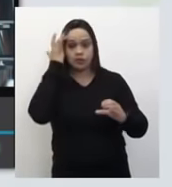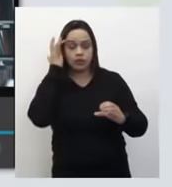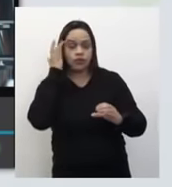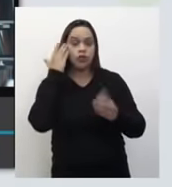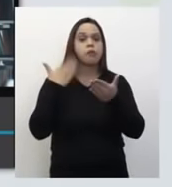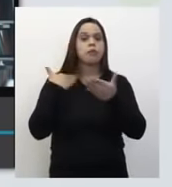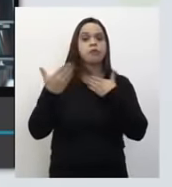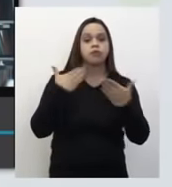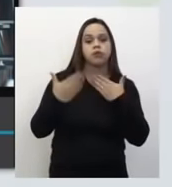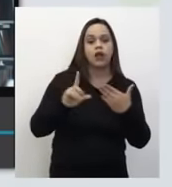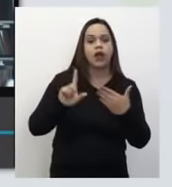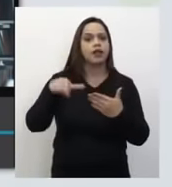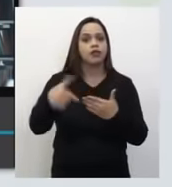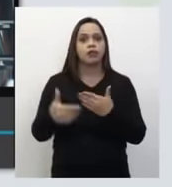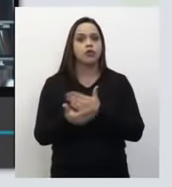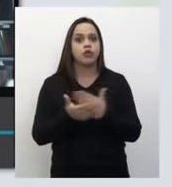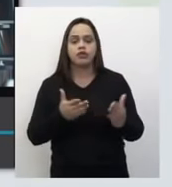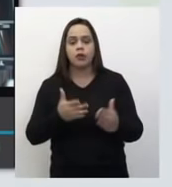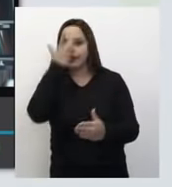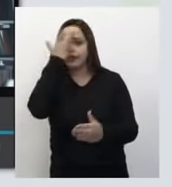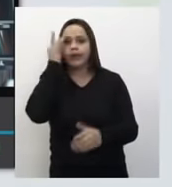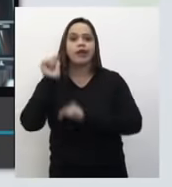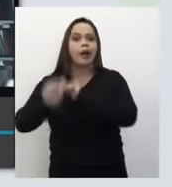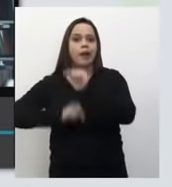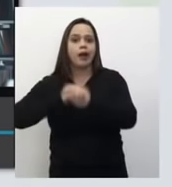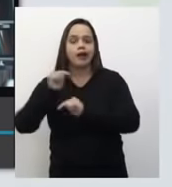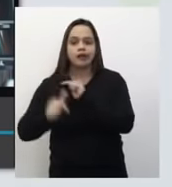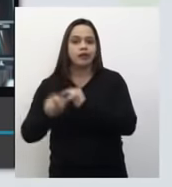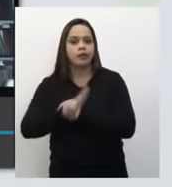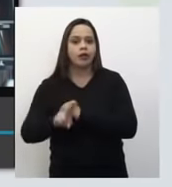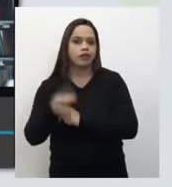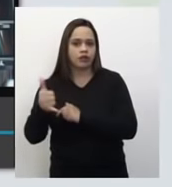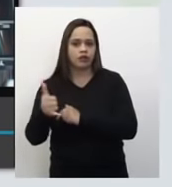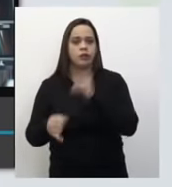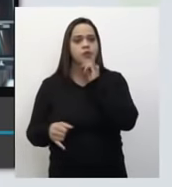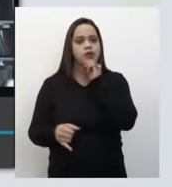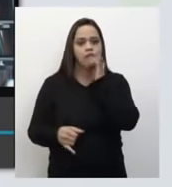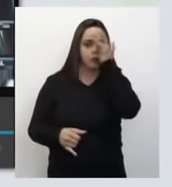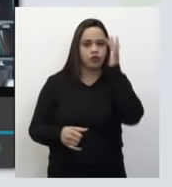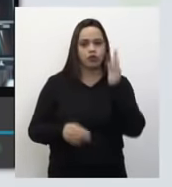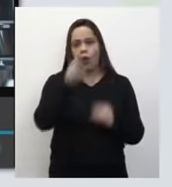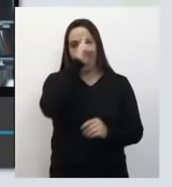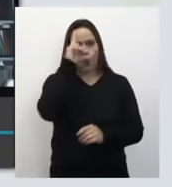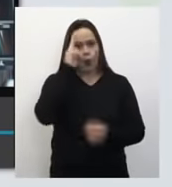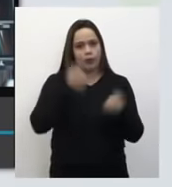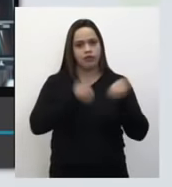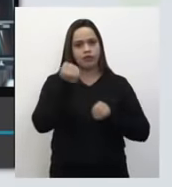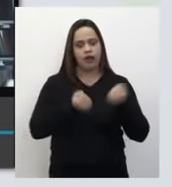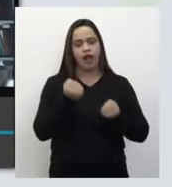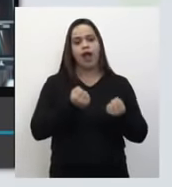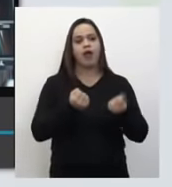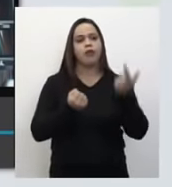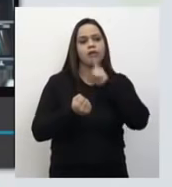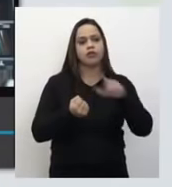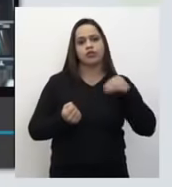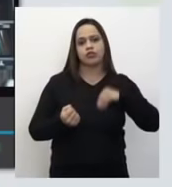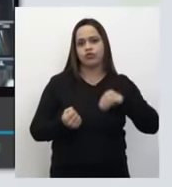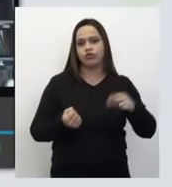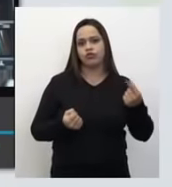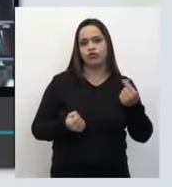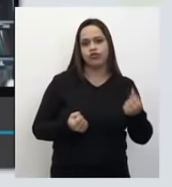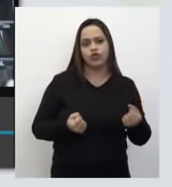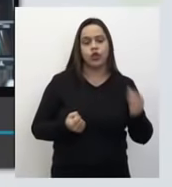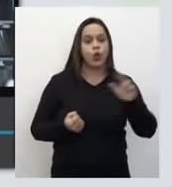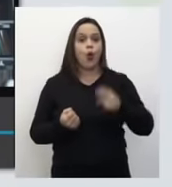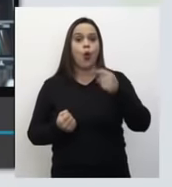repente tem gente trabalhando usando smartphone. Quer dizer, o cara vai dirigir o Uber para ganhar um dinheiro, alguma coisa ali, transportando pessoas. Ou então o cara que chama o Uber, né?